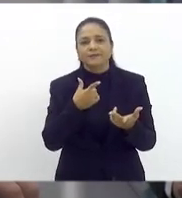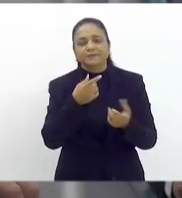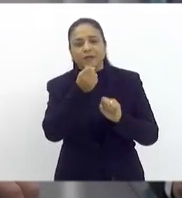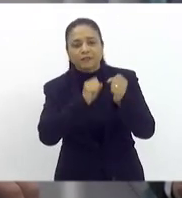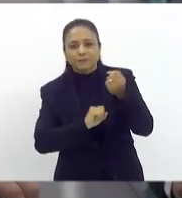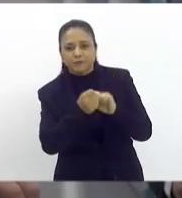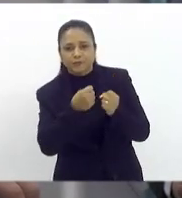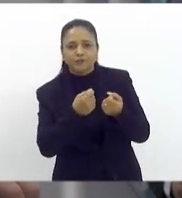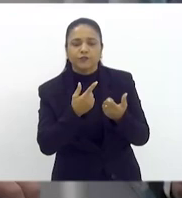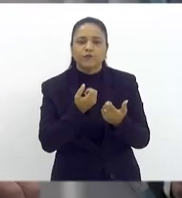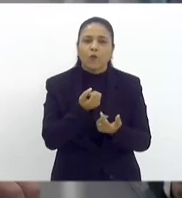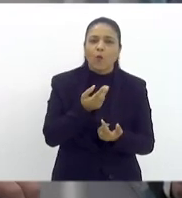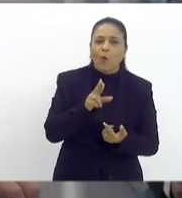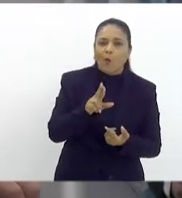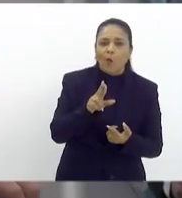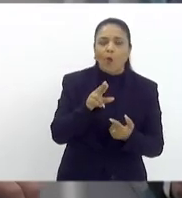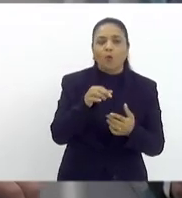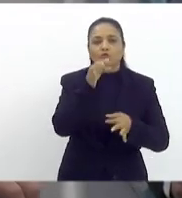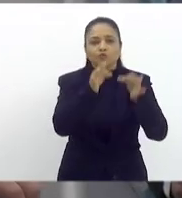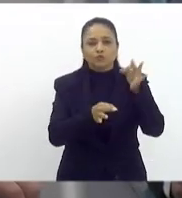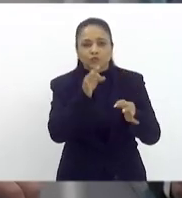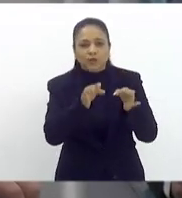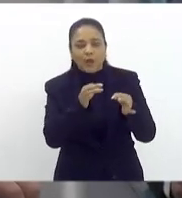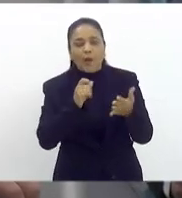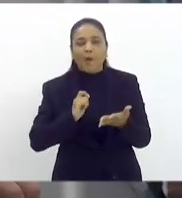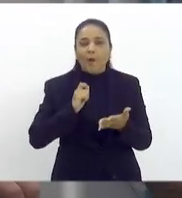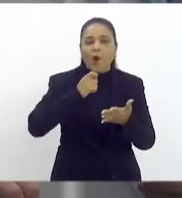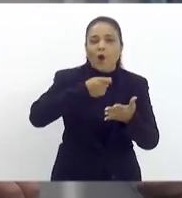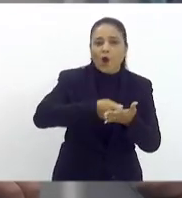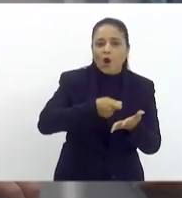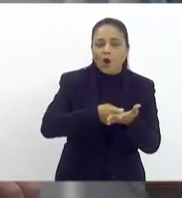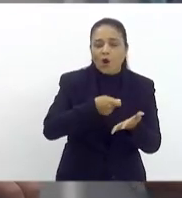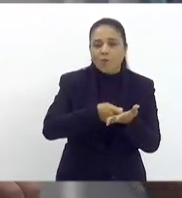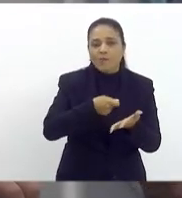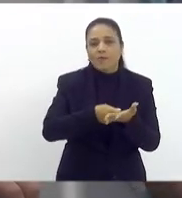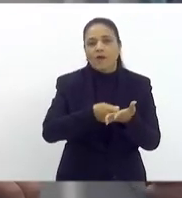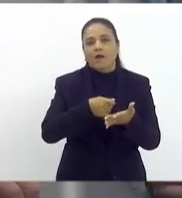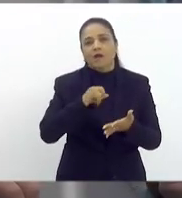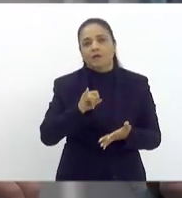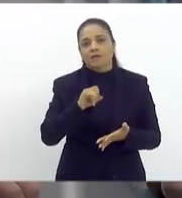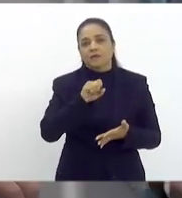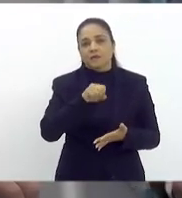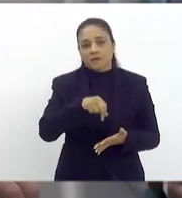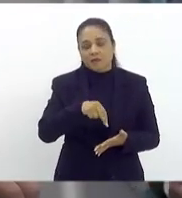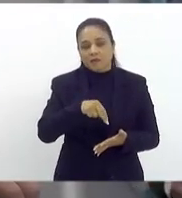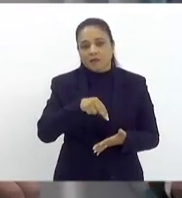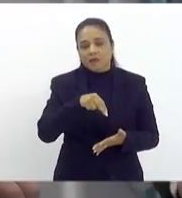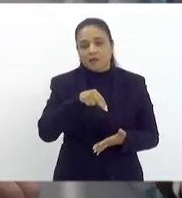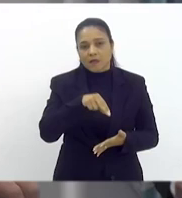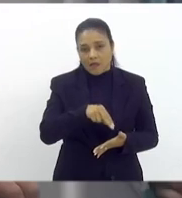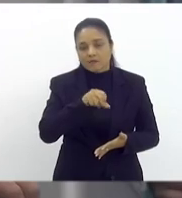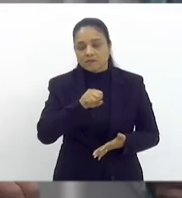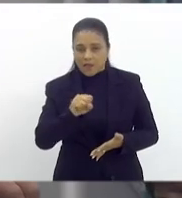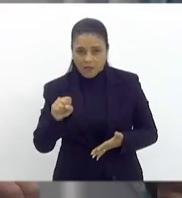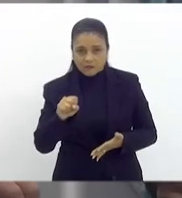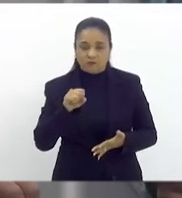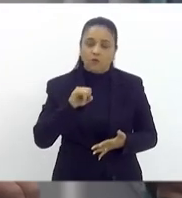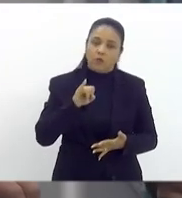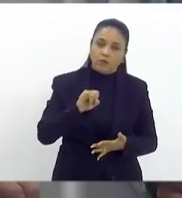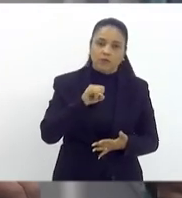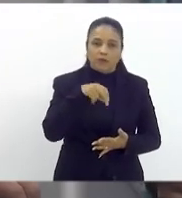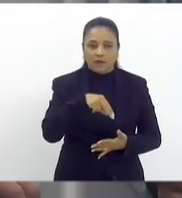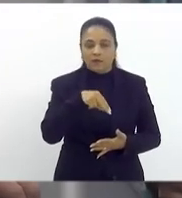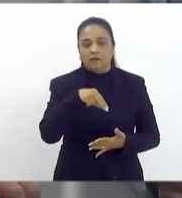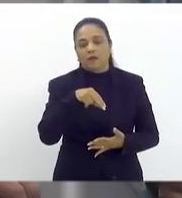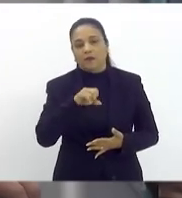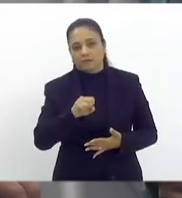judicial, a respeito da cobrança de ICMS nos casos não, de ISS nos casos não possíveis com relação ao ISS. Por